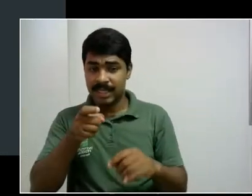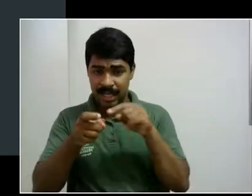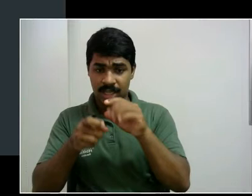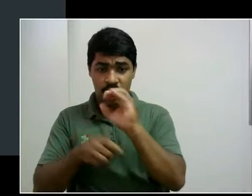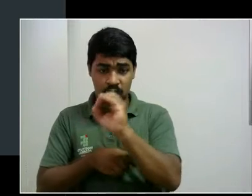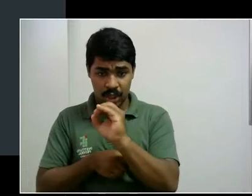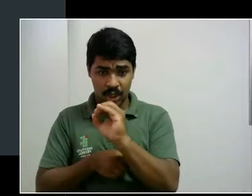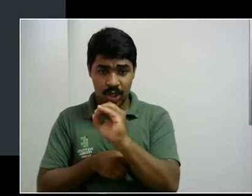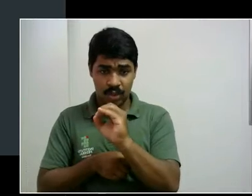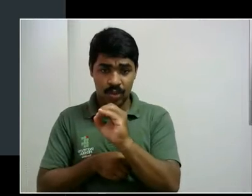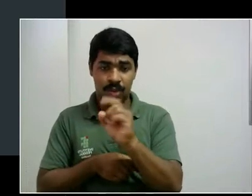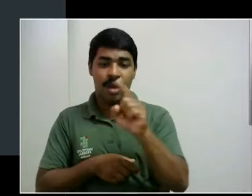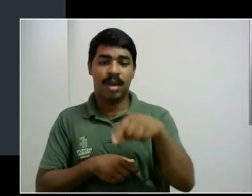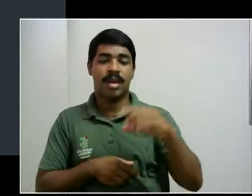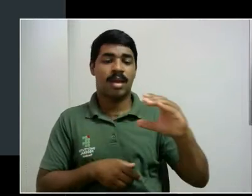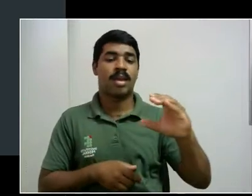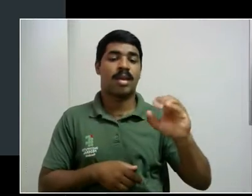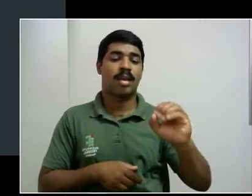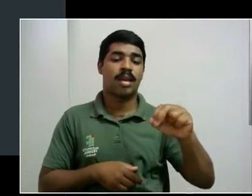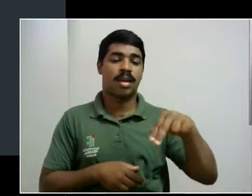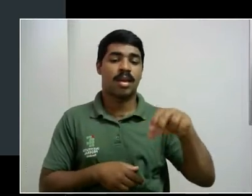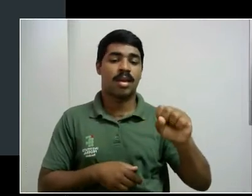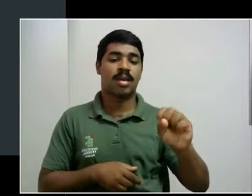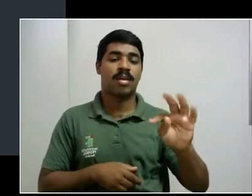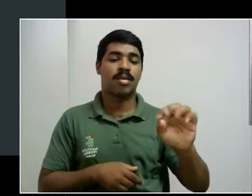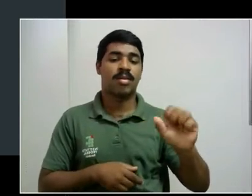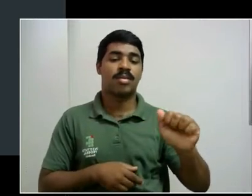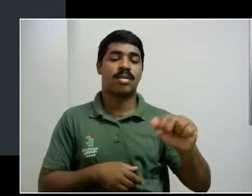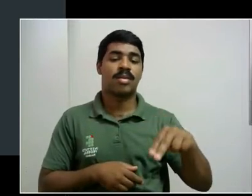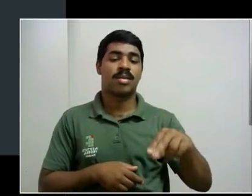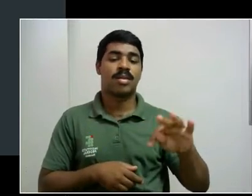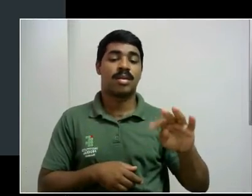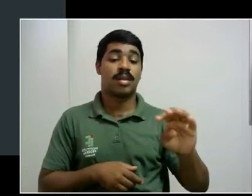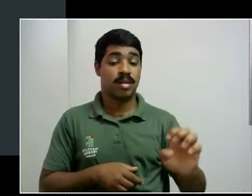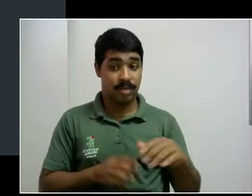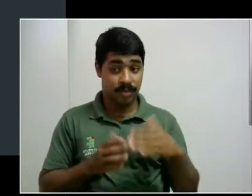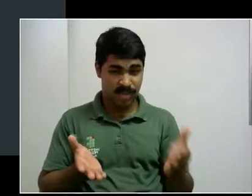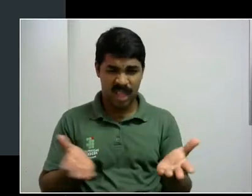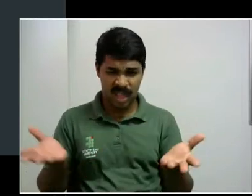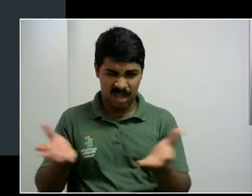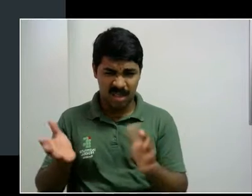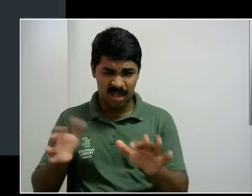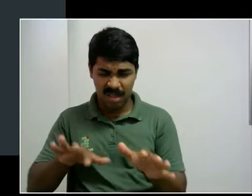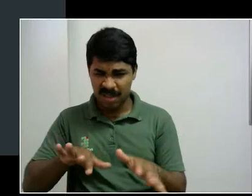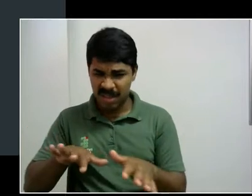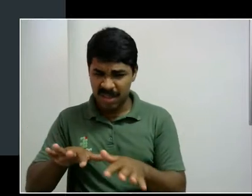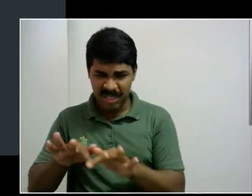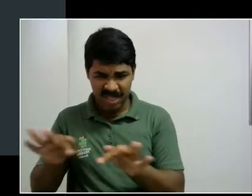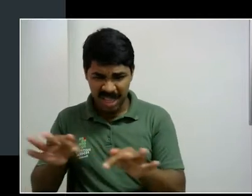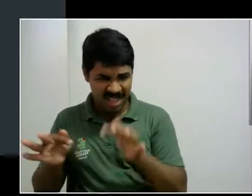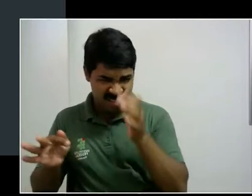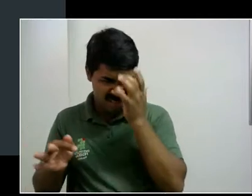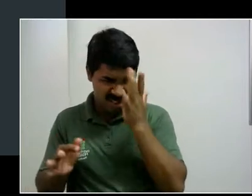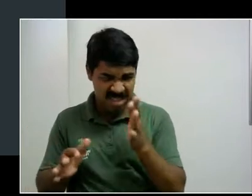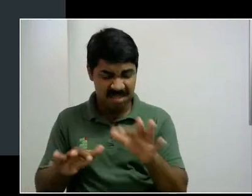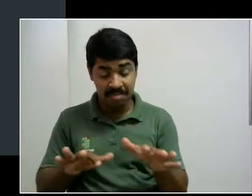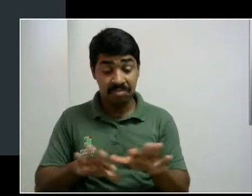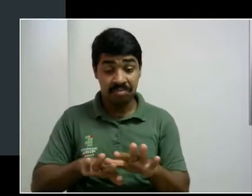Deu para entender? Isso aqui é um exemplo, é um conteúdo bem tranquilo. Né? Vamos avançar um pouquinho agora, vendo alguns exemplos um pouquinho mais